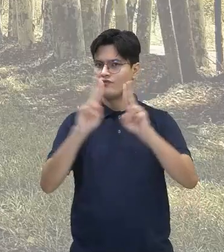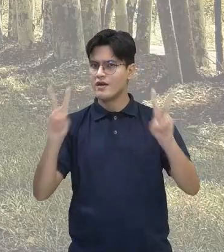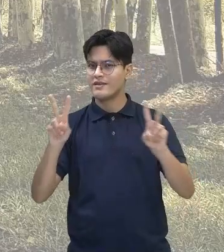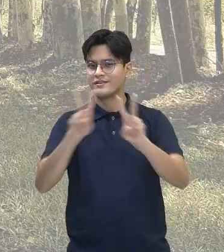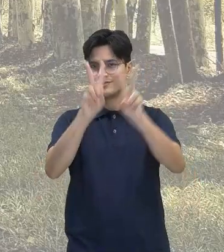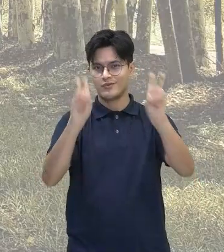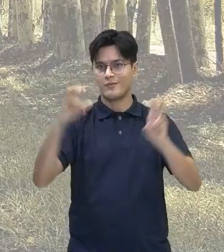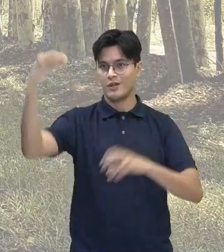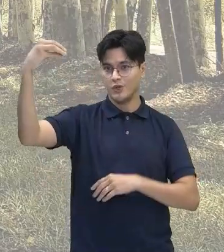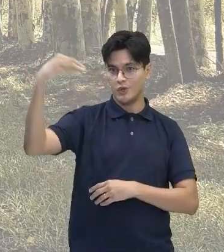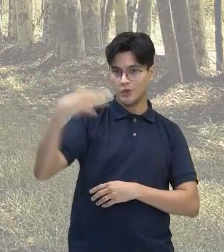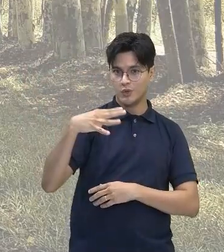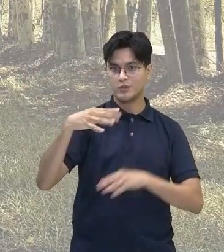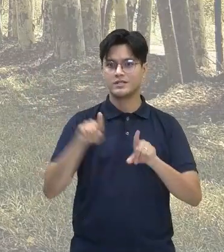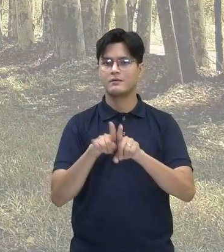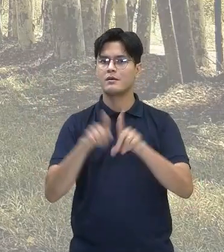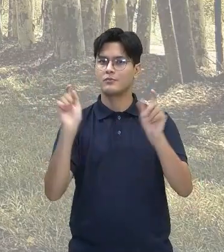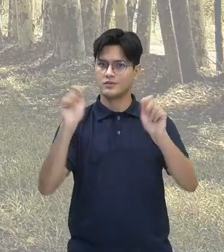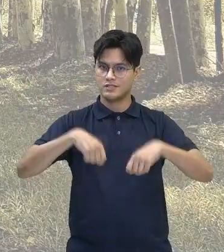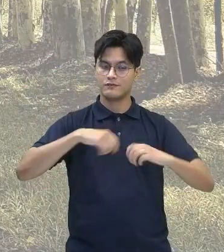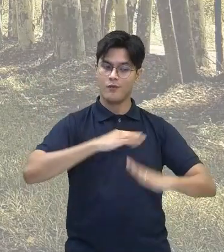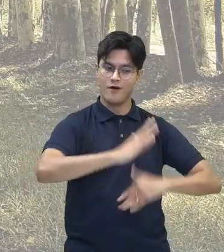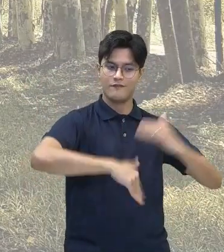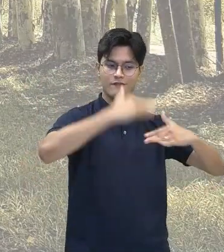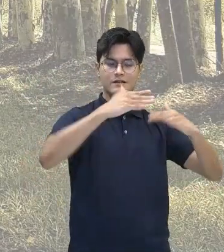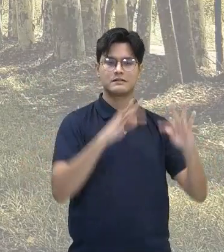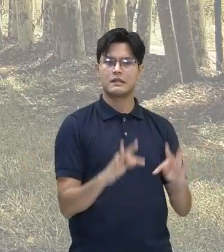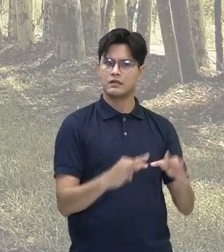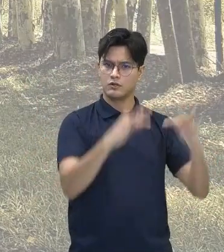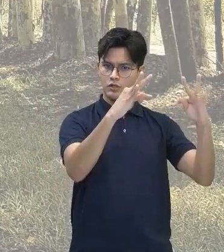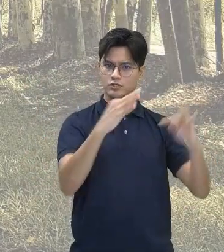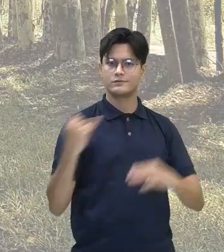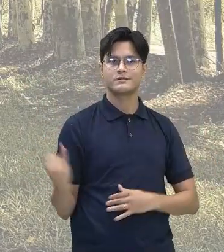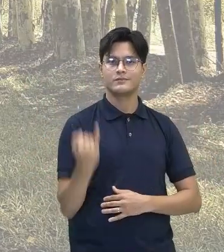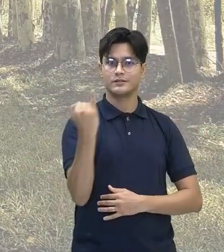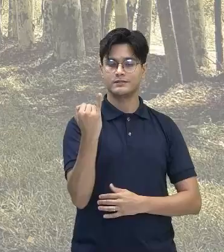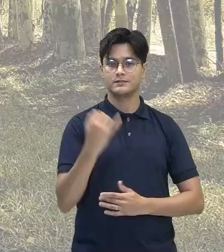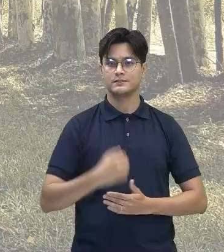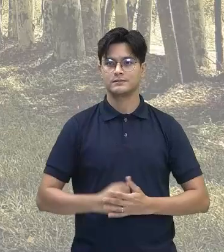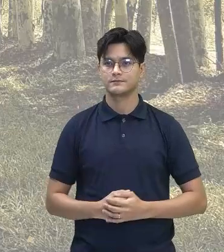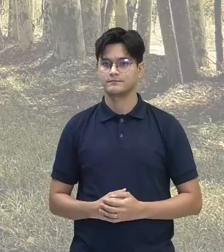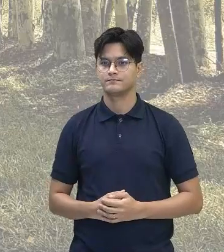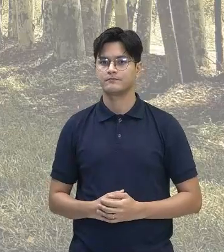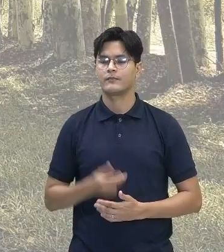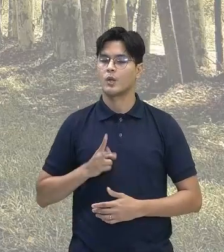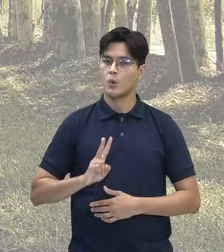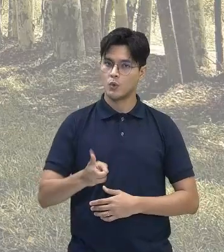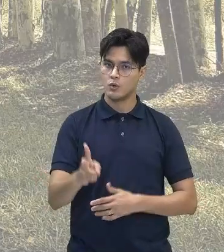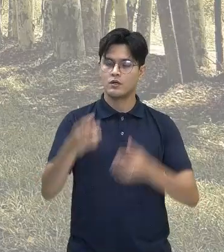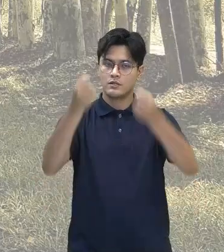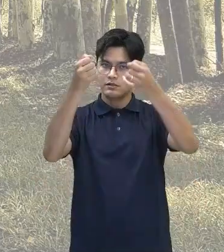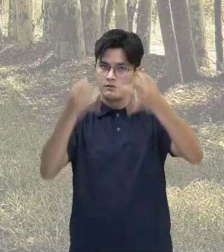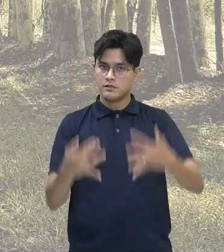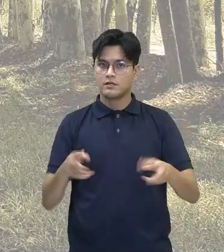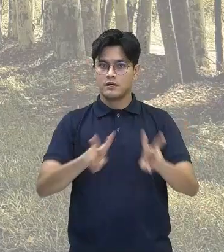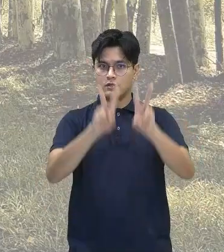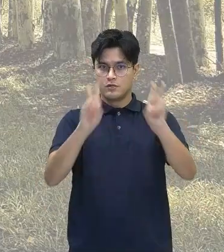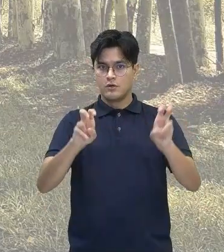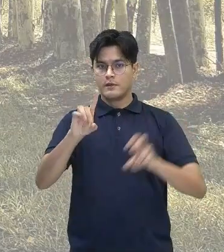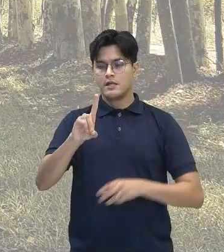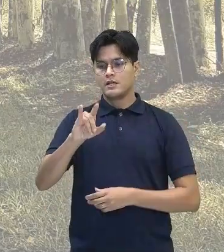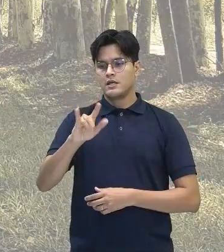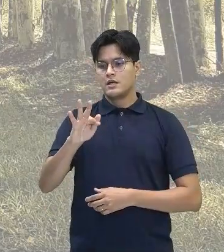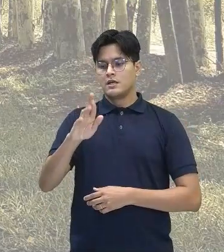avanço tecnológico muito grande. Bem, pessoal, ainda falando aí da difração, nós